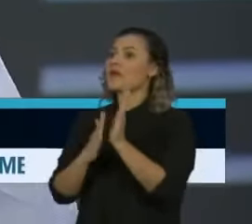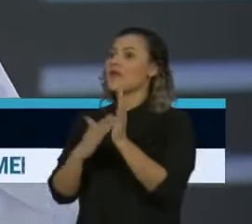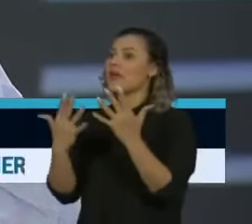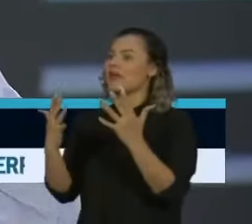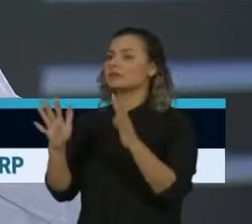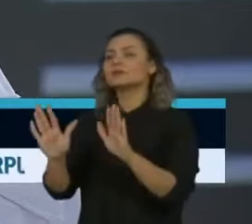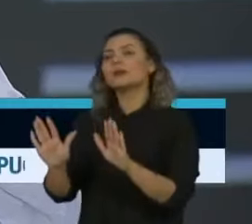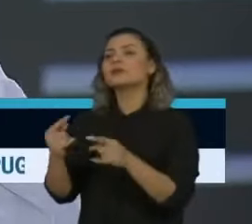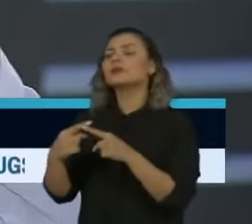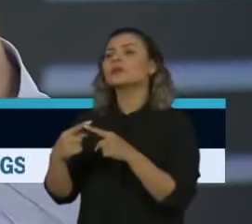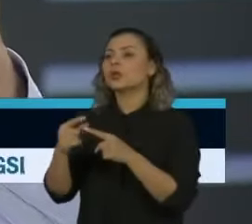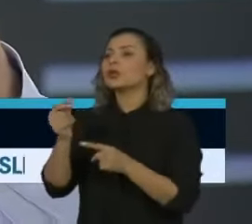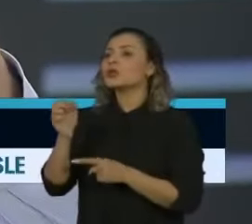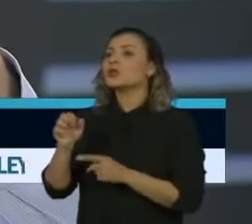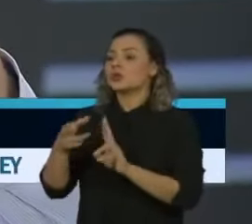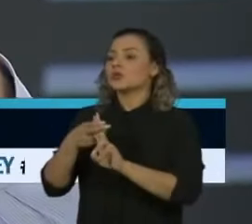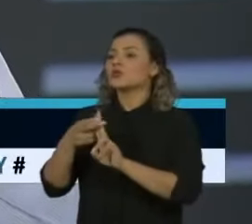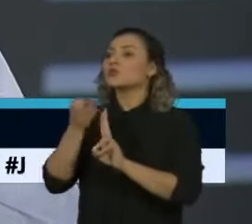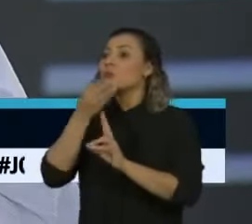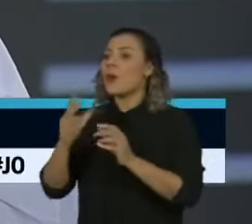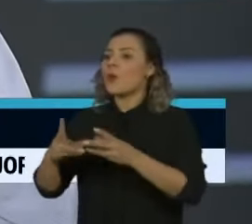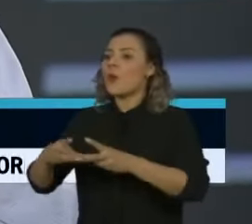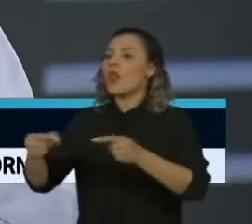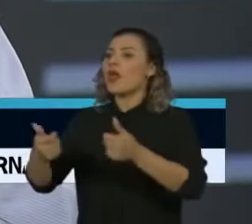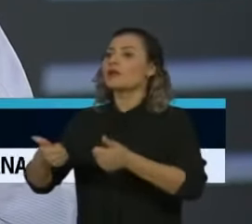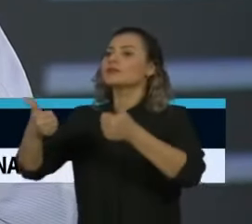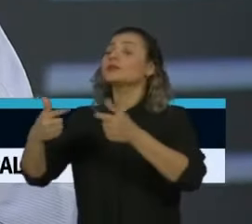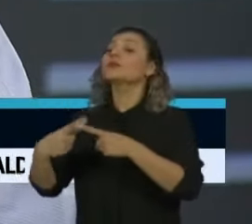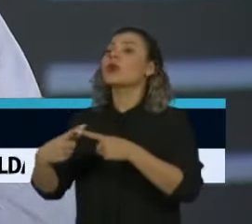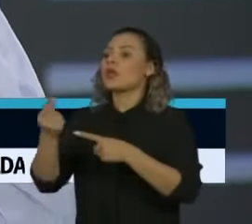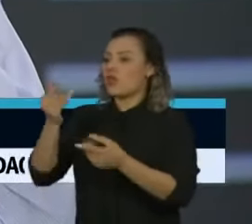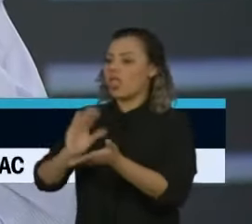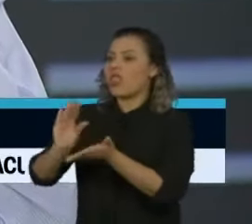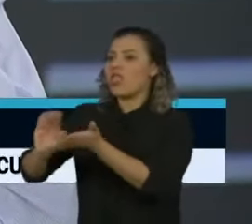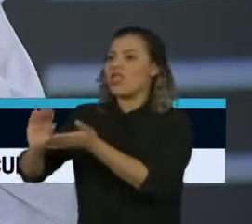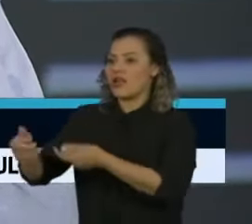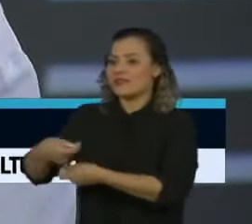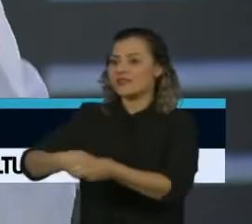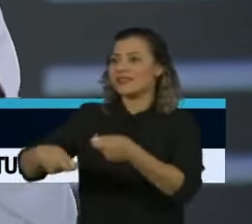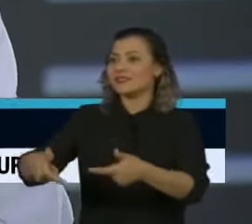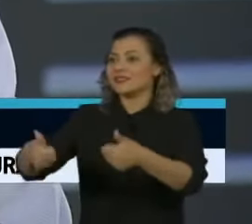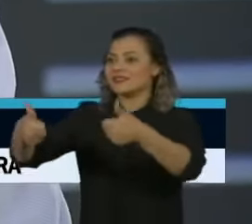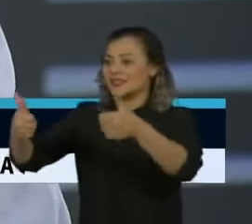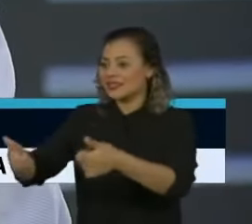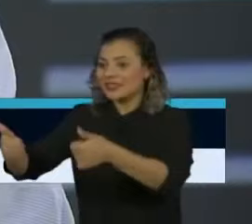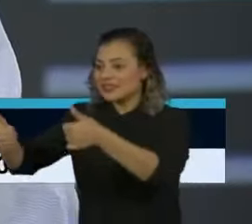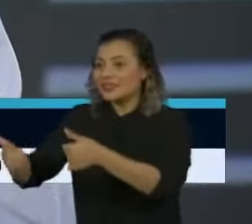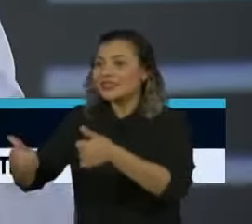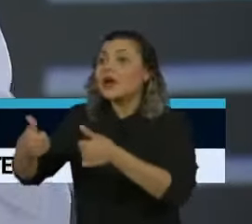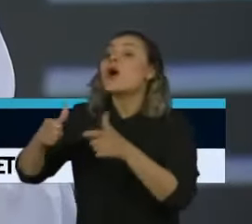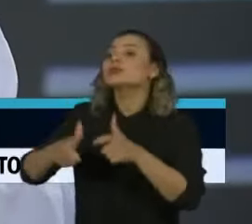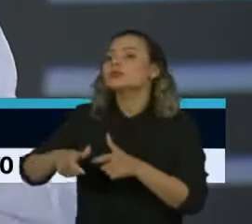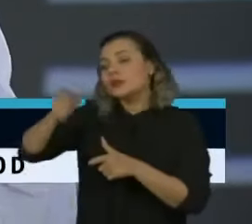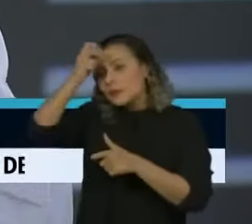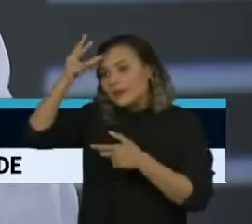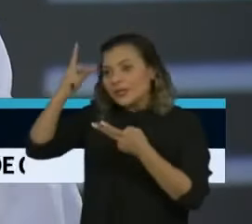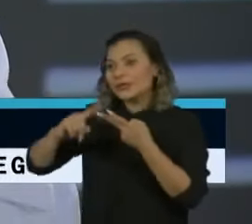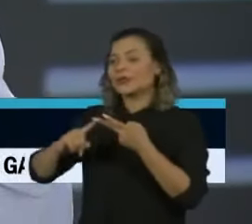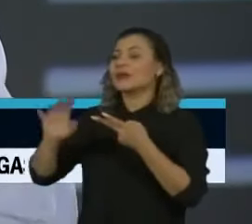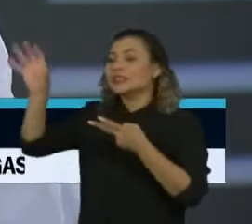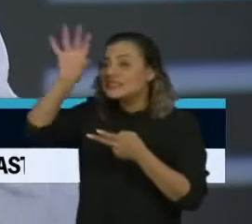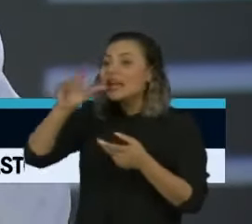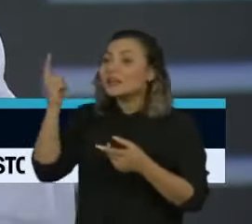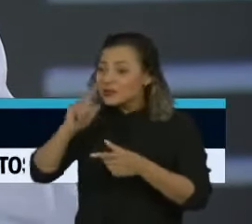por que o SUS está sendo bem falado? Porque está funcionando. E onde que ele está funcionando? Nos municípios. São os municípios que